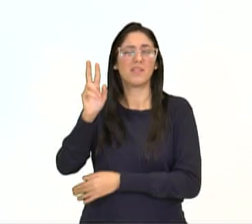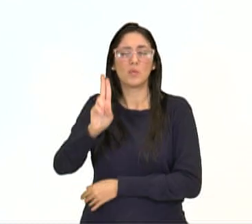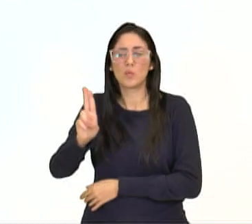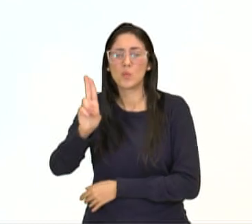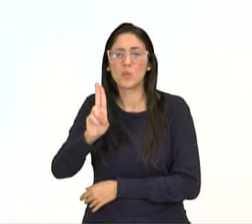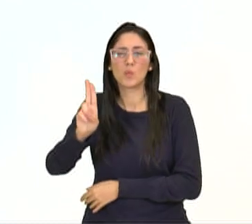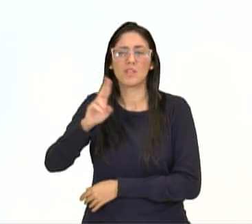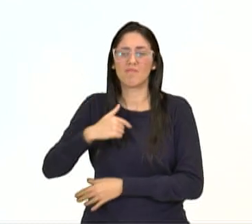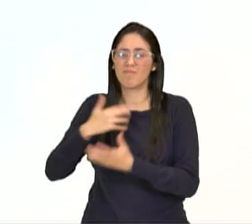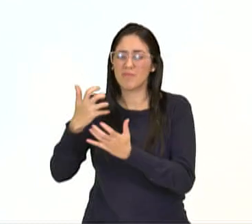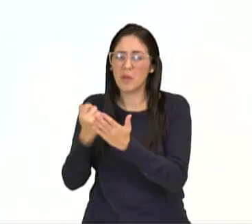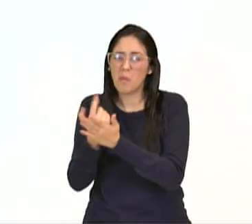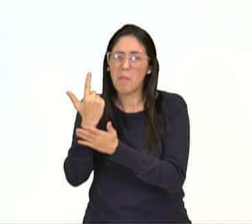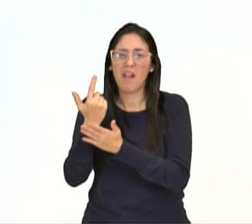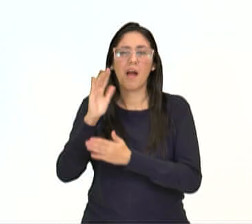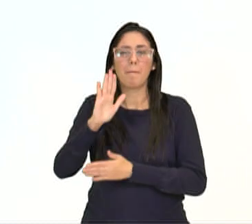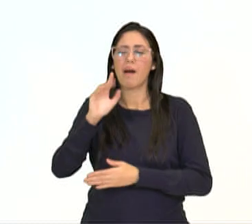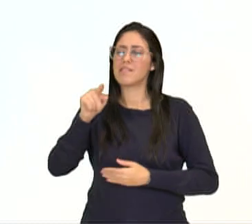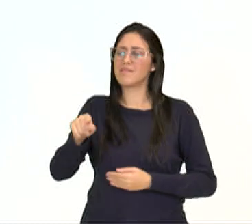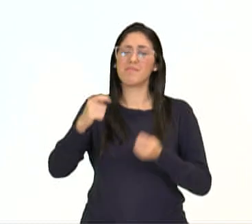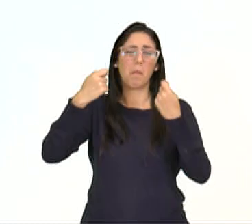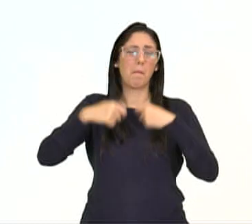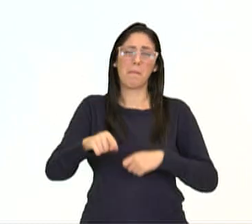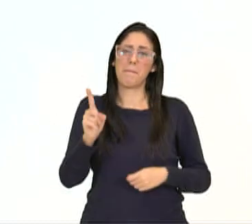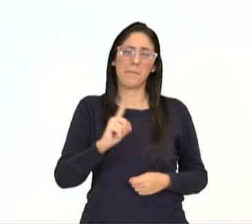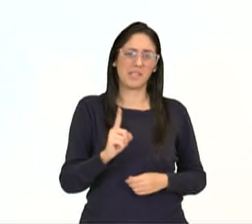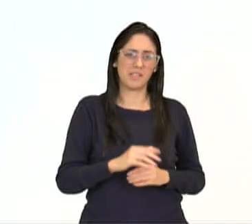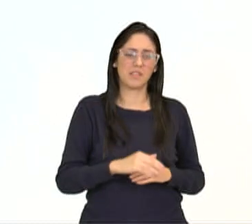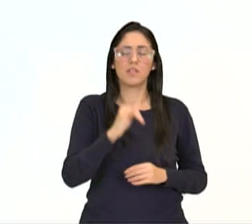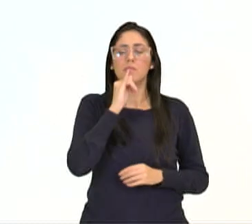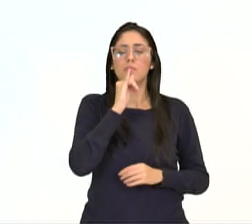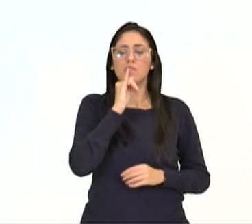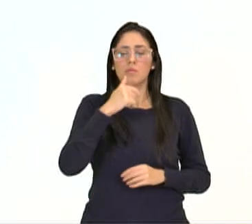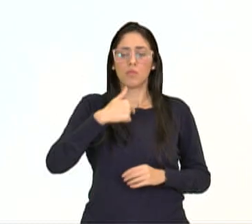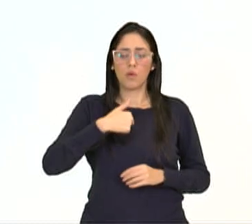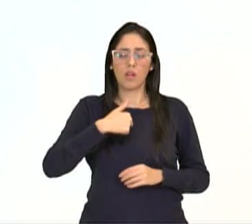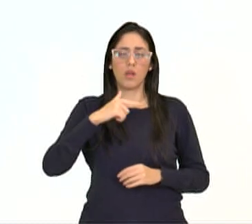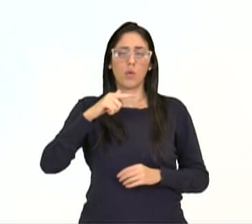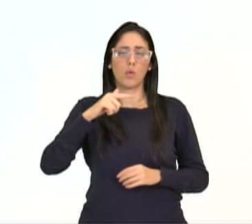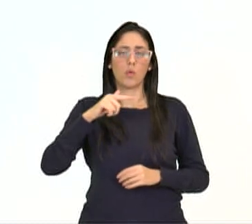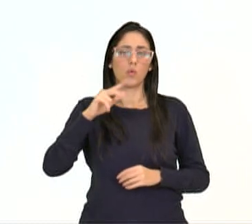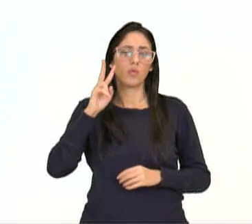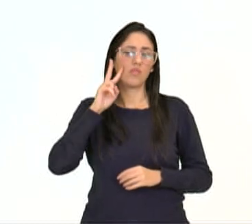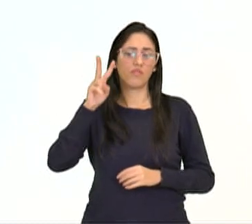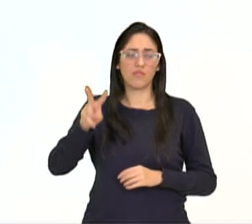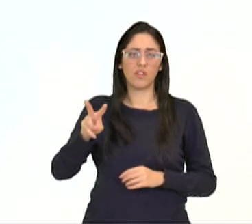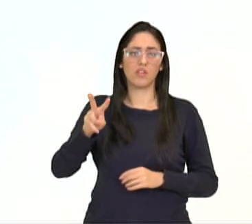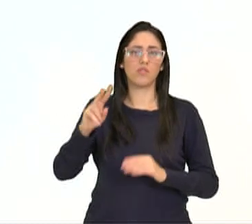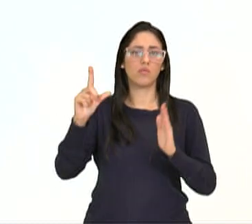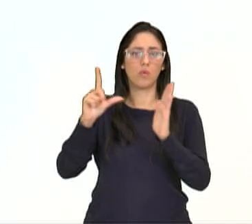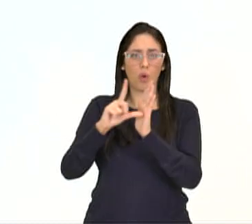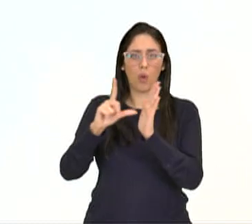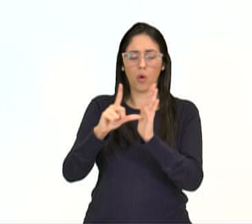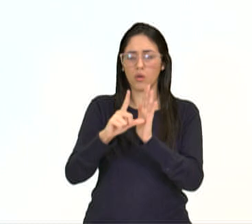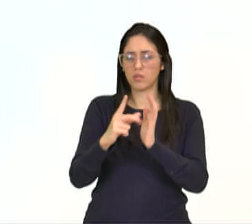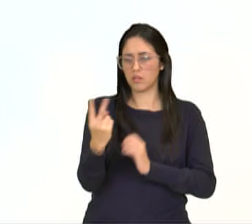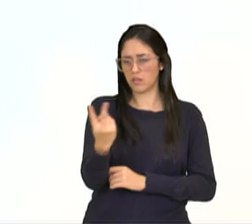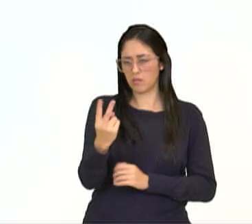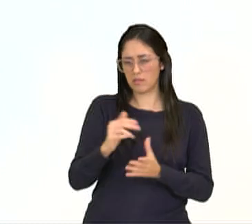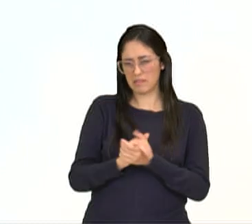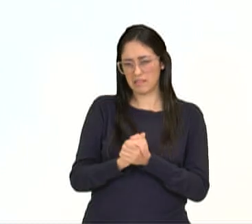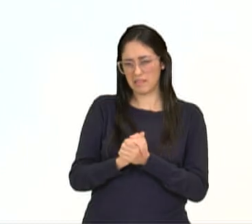que não é assim tão necessário. Aquilo que eu dei o exemplo. Às vezes você tem dois objetos, os dois objetos têm a mesma função, só que